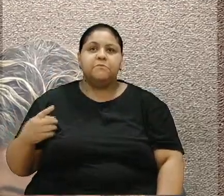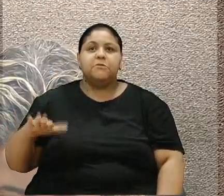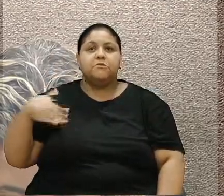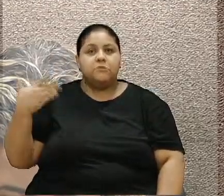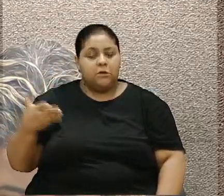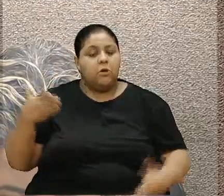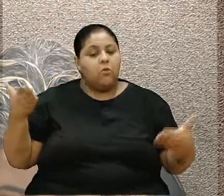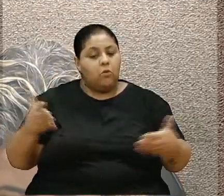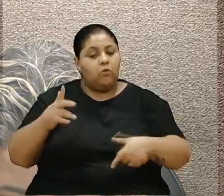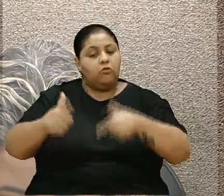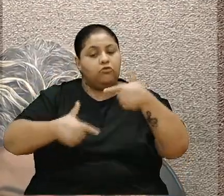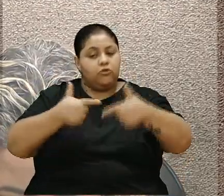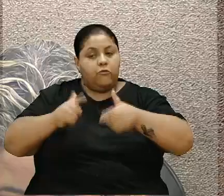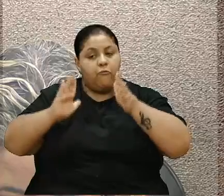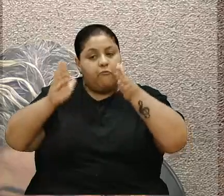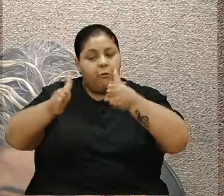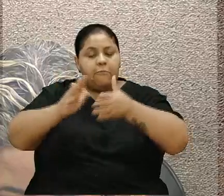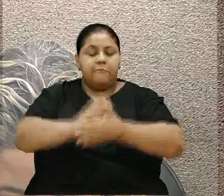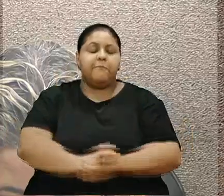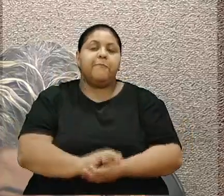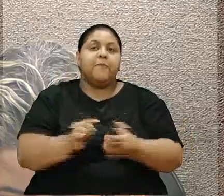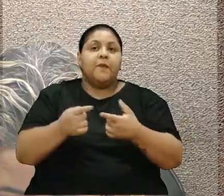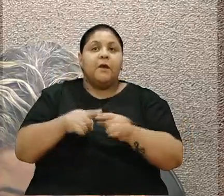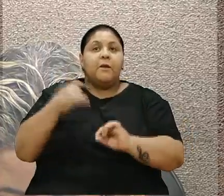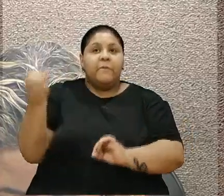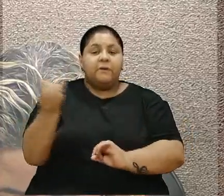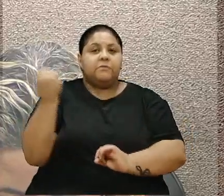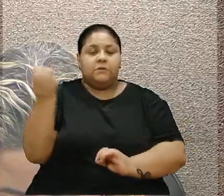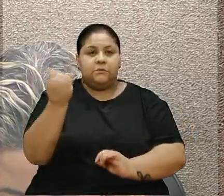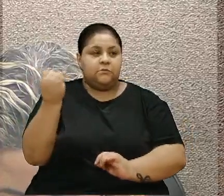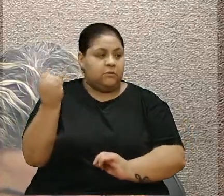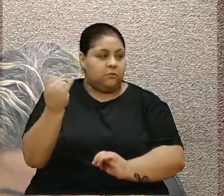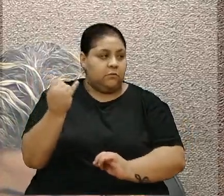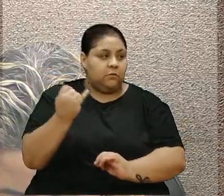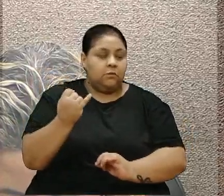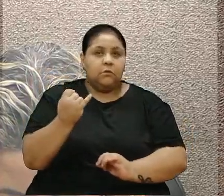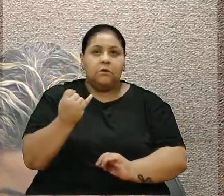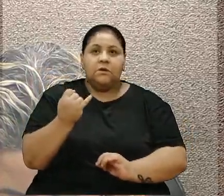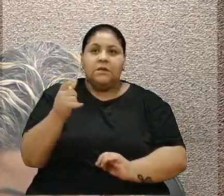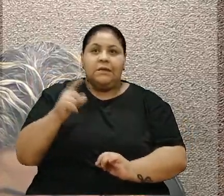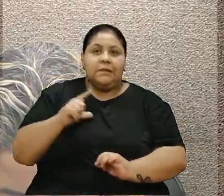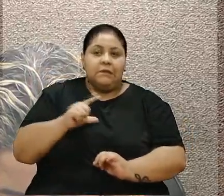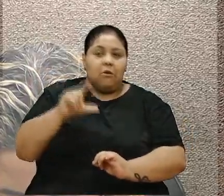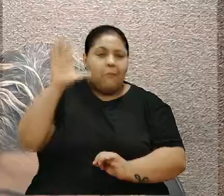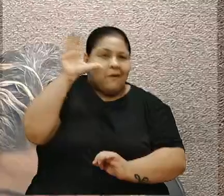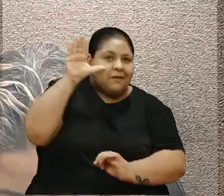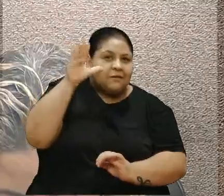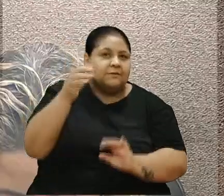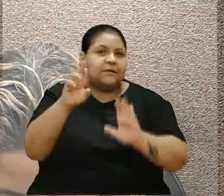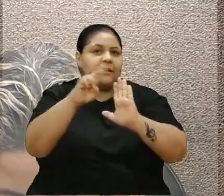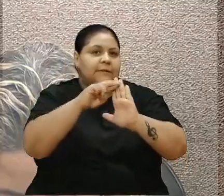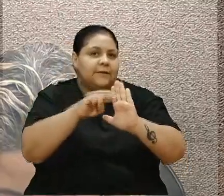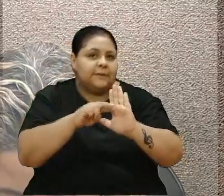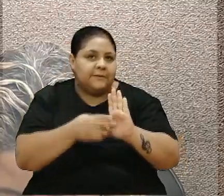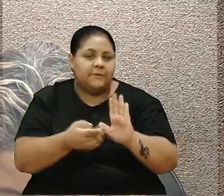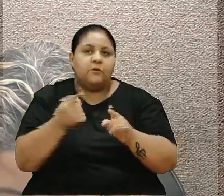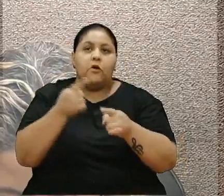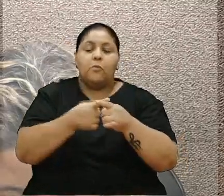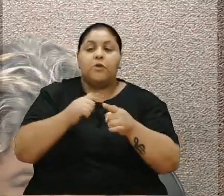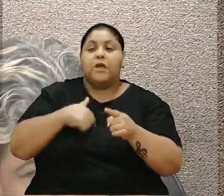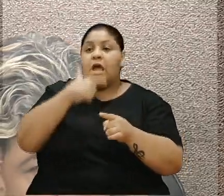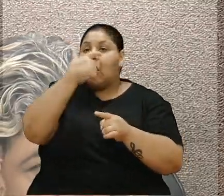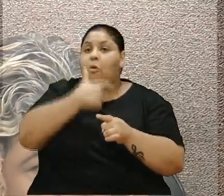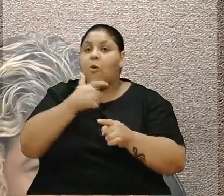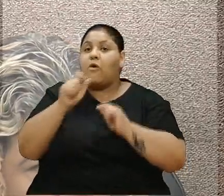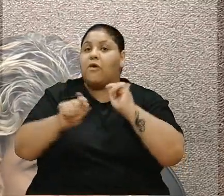estamos trabalhando em cima disso também, mas é importante que se dê uma analisada nas regras, porque eu acho que